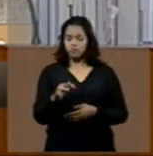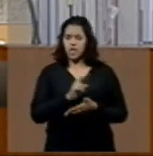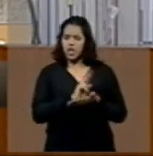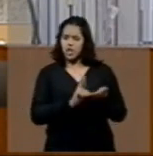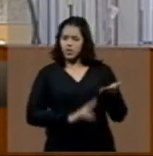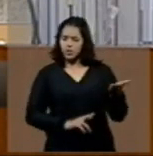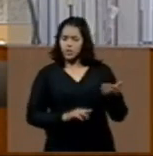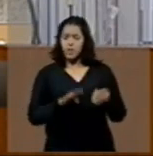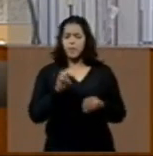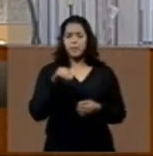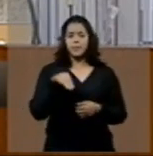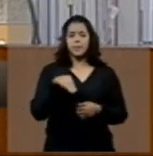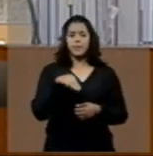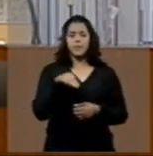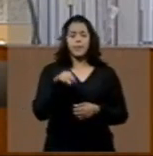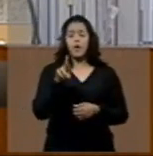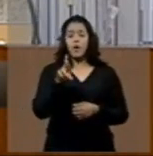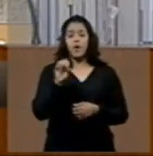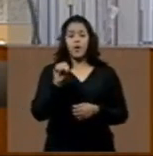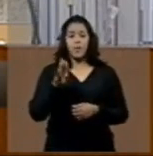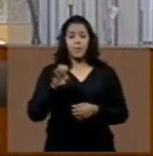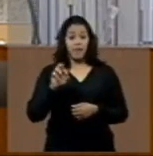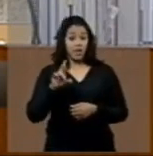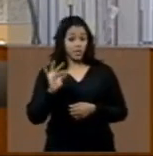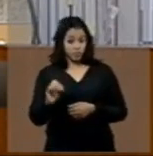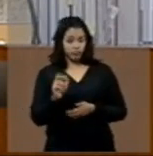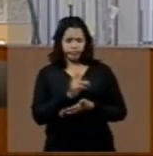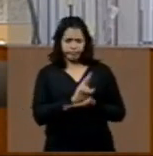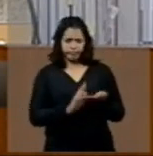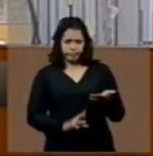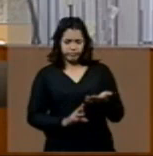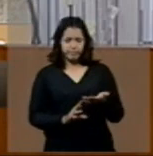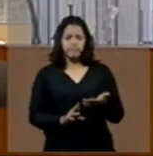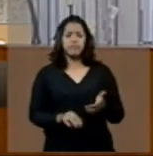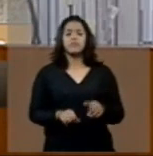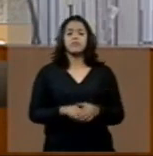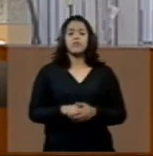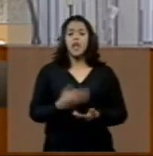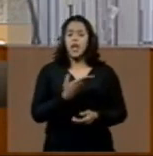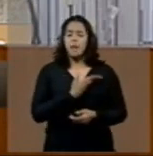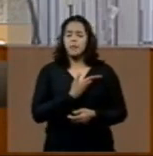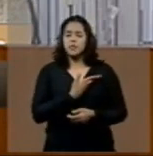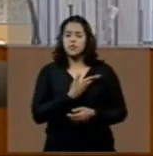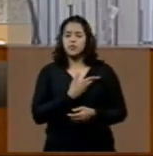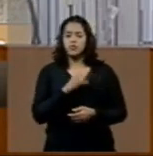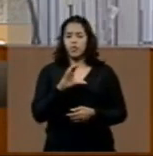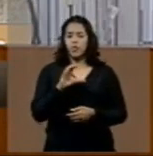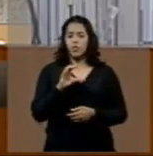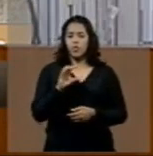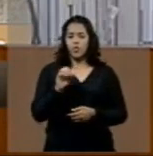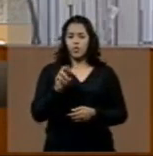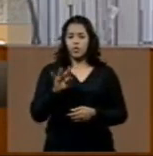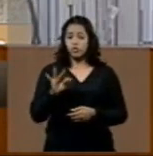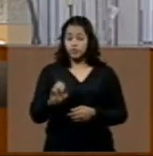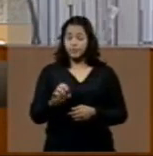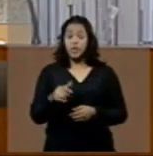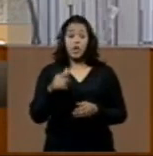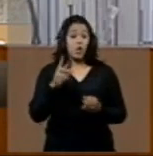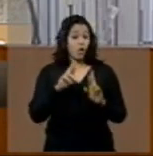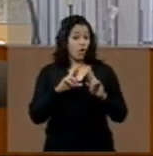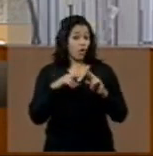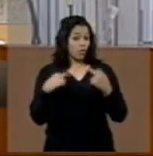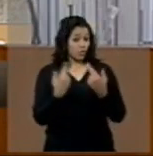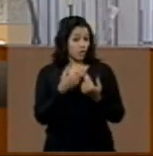Roberto Barroso, com a Missi Curia. Na sessão de ontem, votou